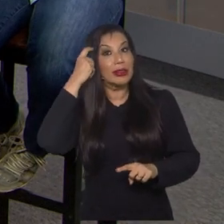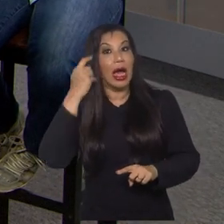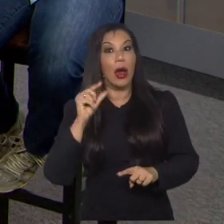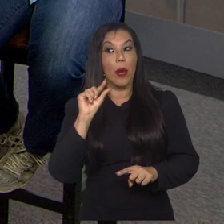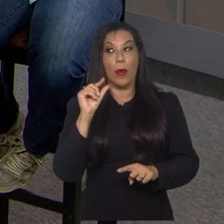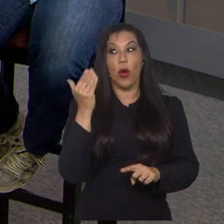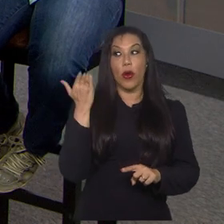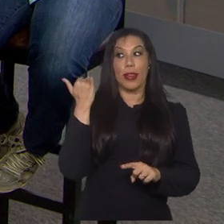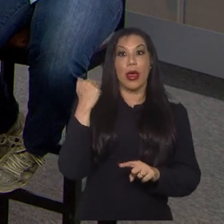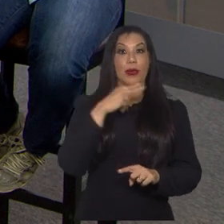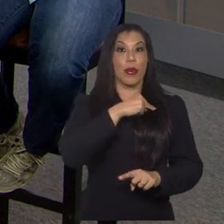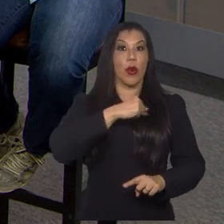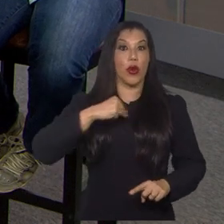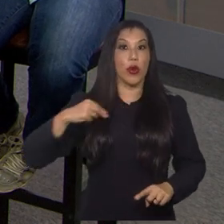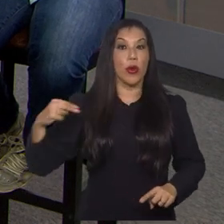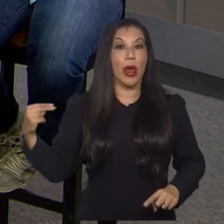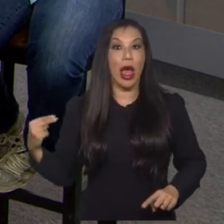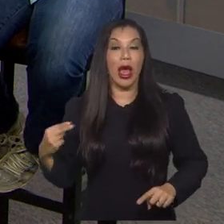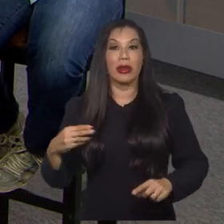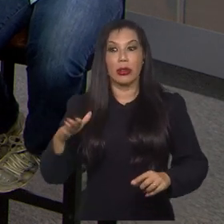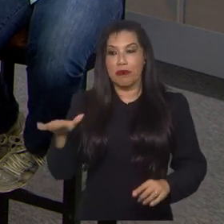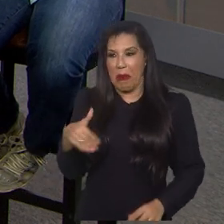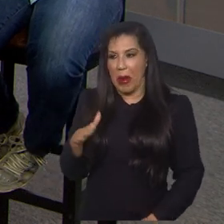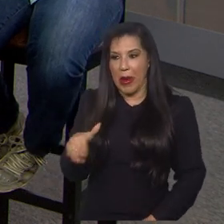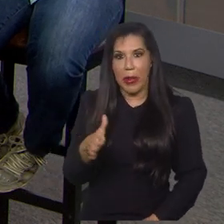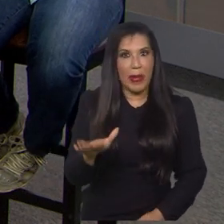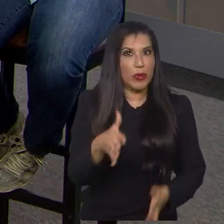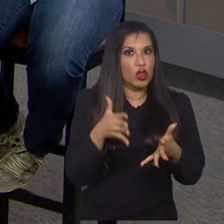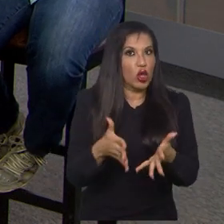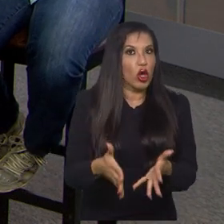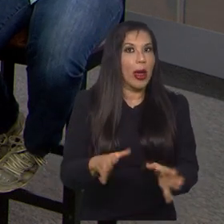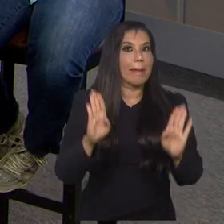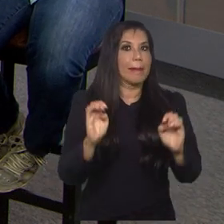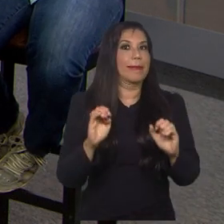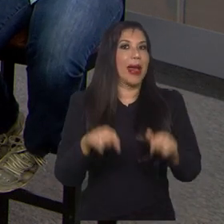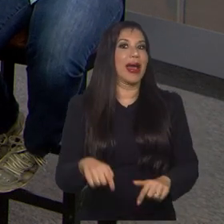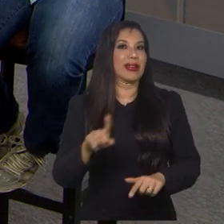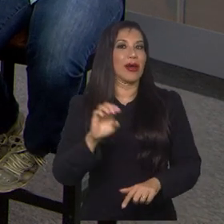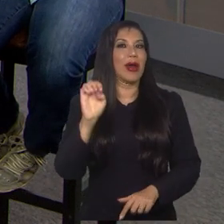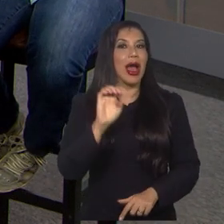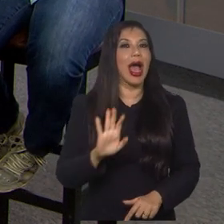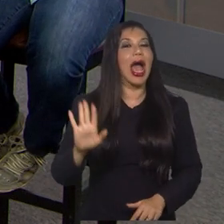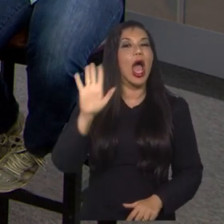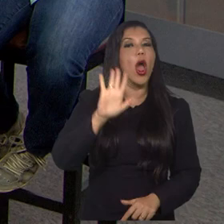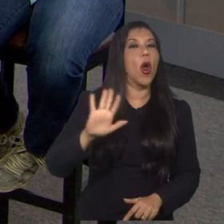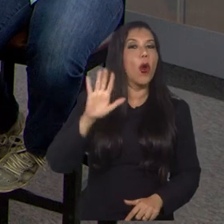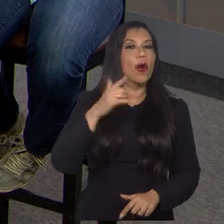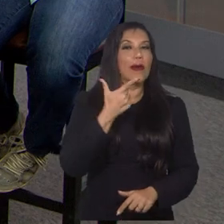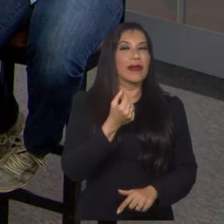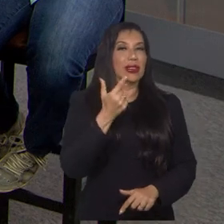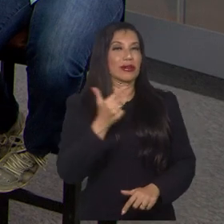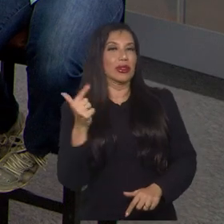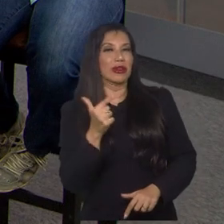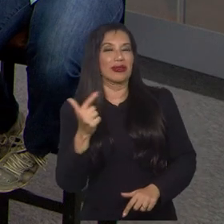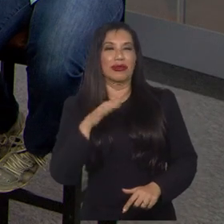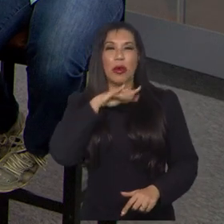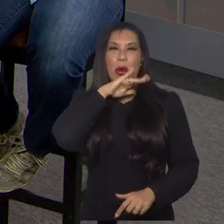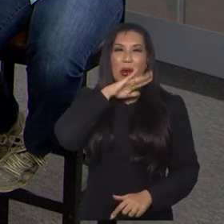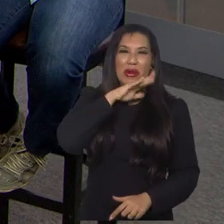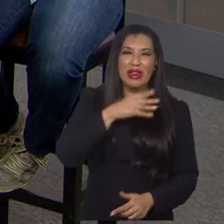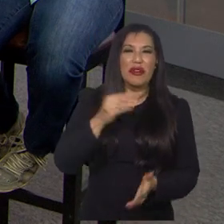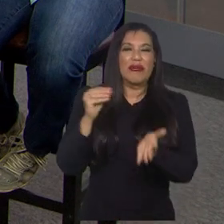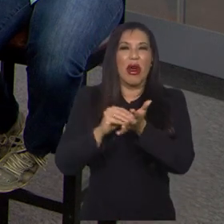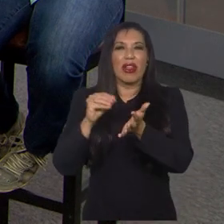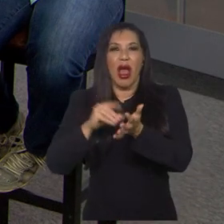recente das norueguesas, né? Que não tem feito boas competições. A Euro em 2022 foi muito ruim, um desempenho muito